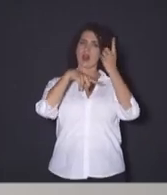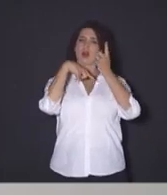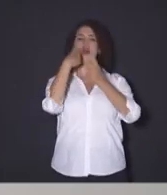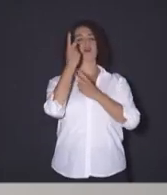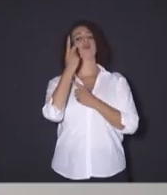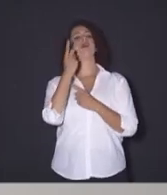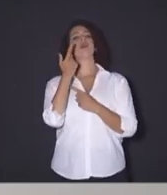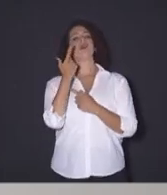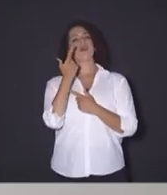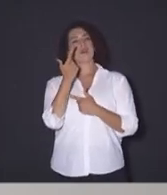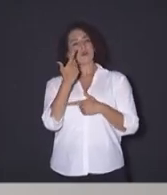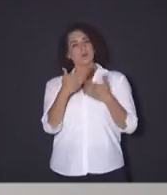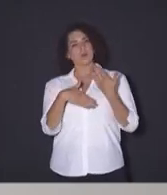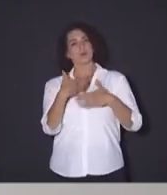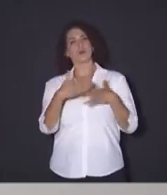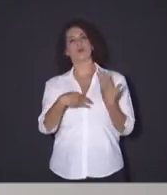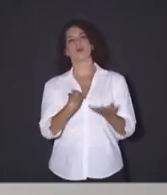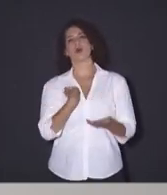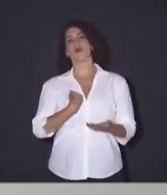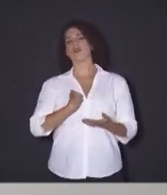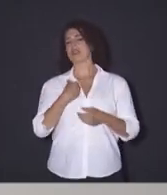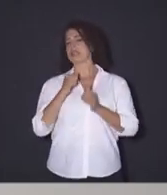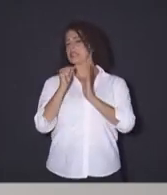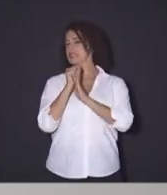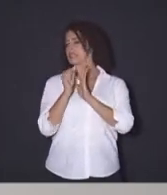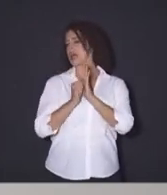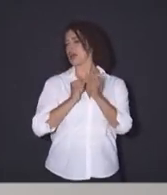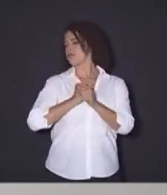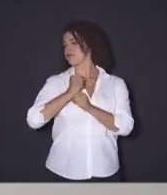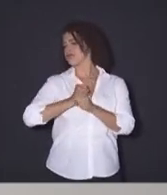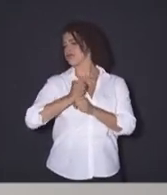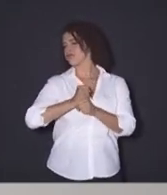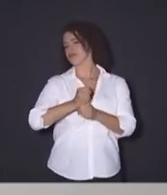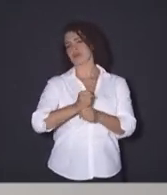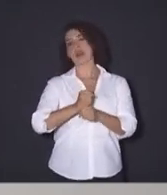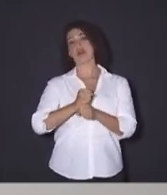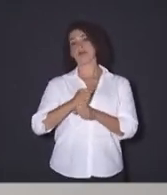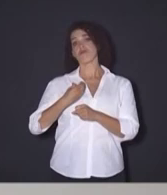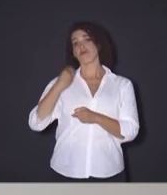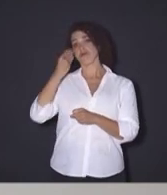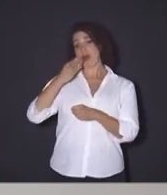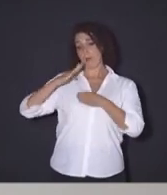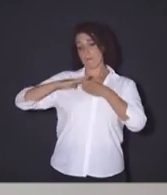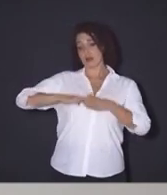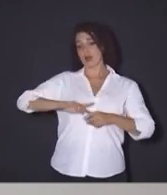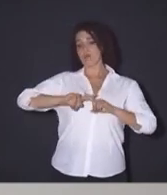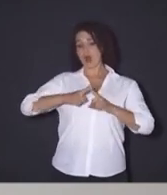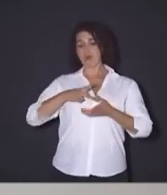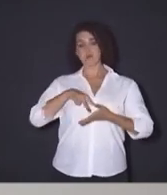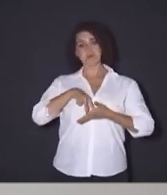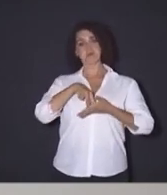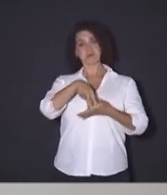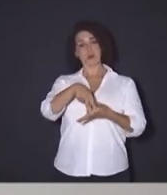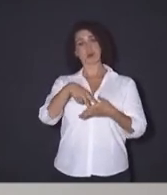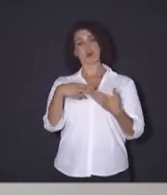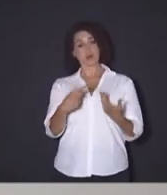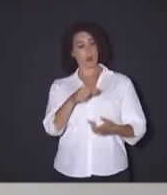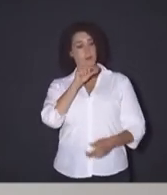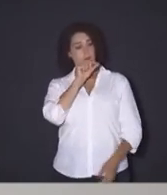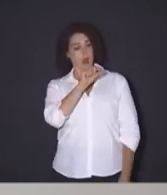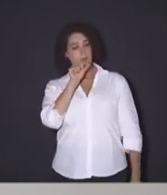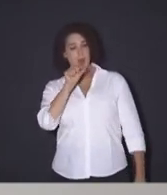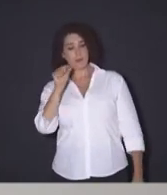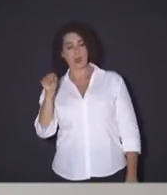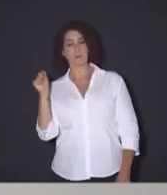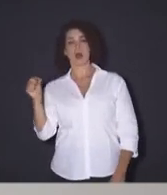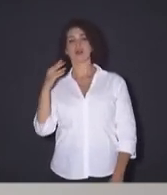a seus modos de vida durante séculos mesmo com tanto a pressão então vamos buscar nessas experiências